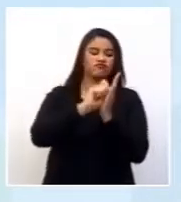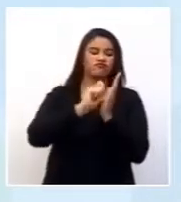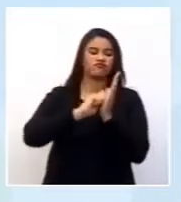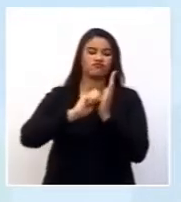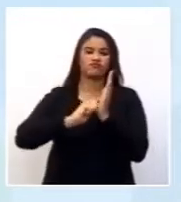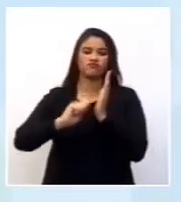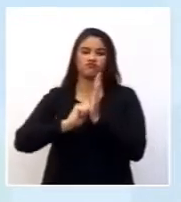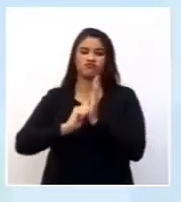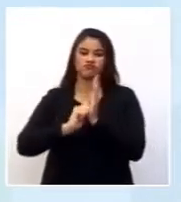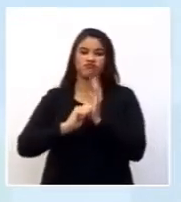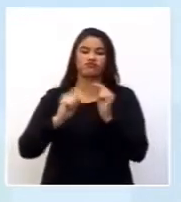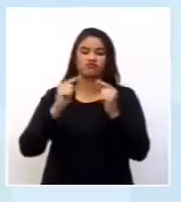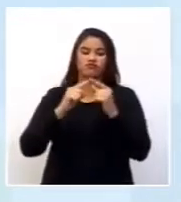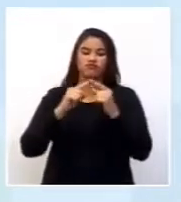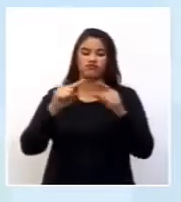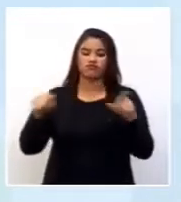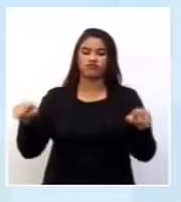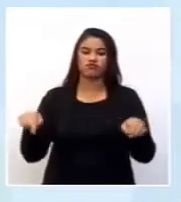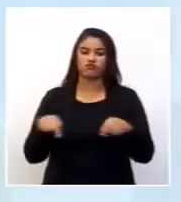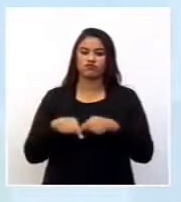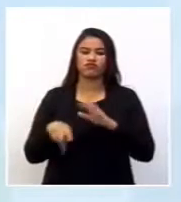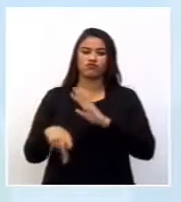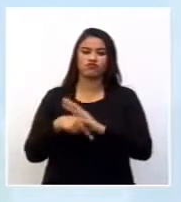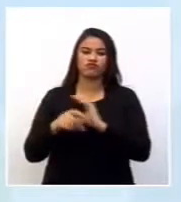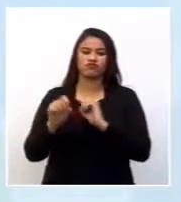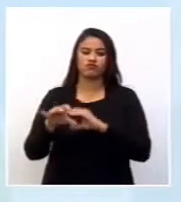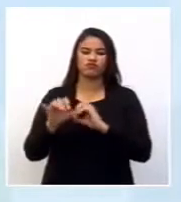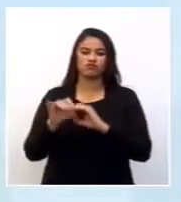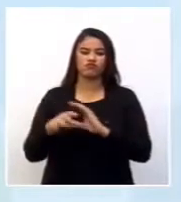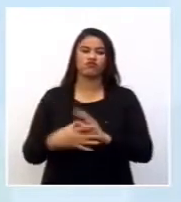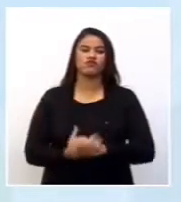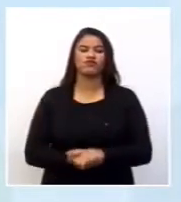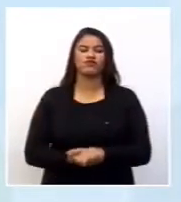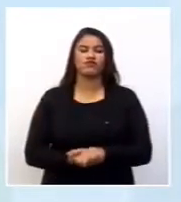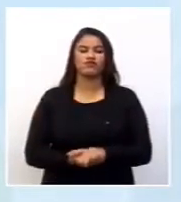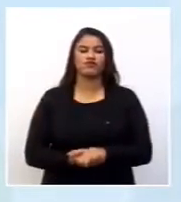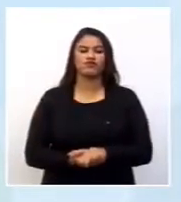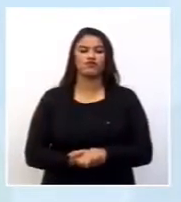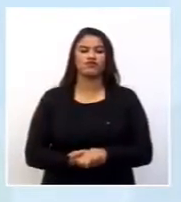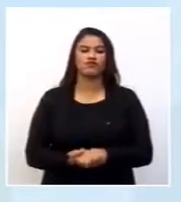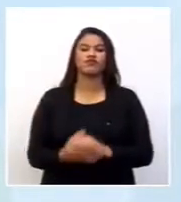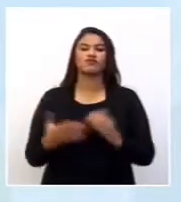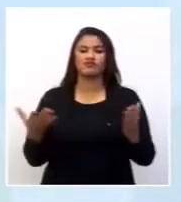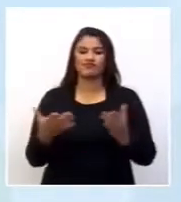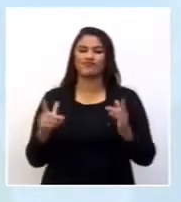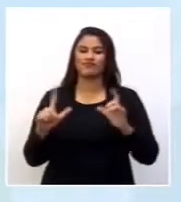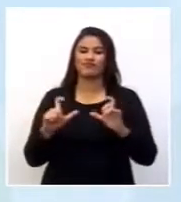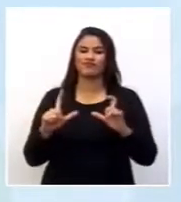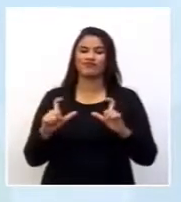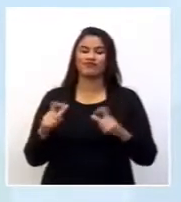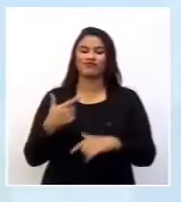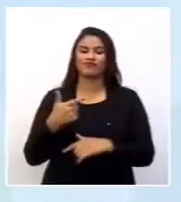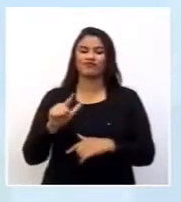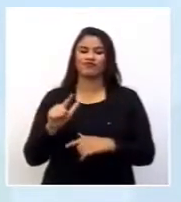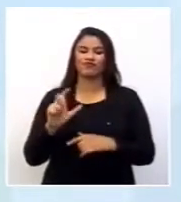sobre esses espaços. Tá? E isso, outro espaço de aprendizagem.